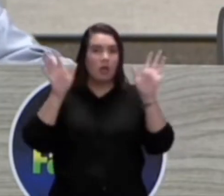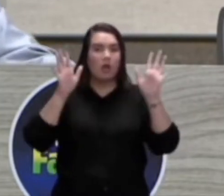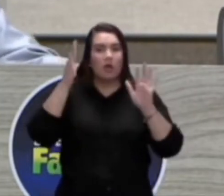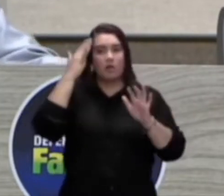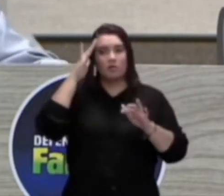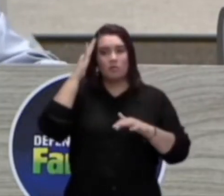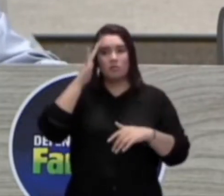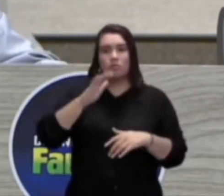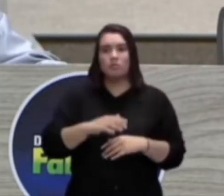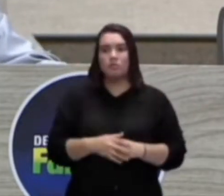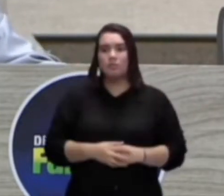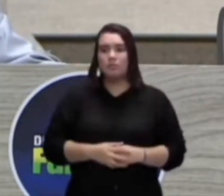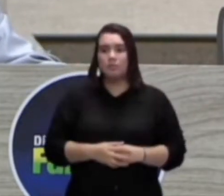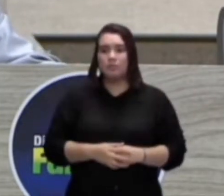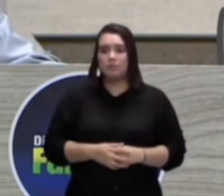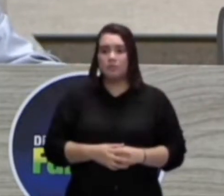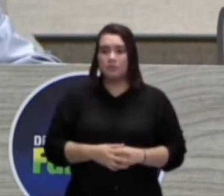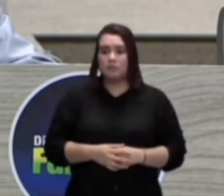estão tentando